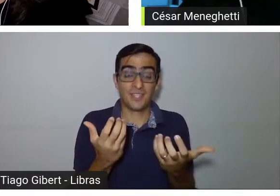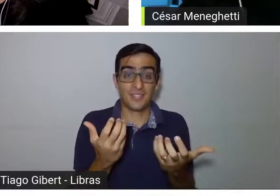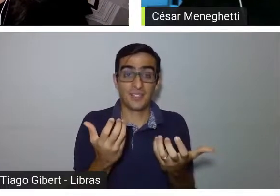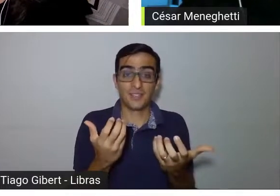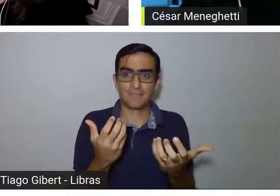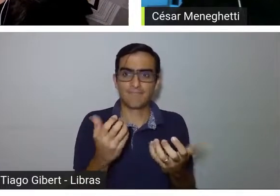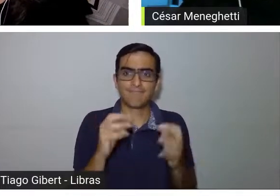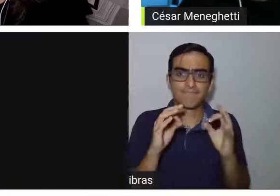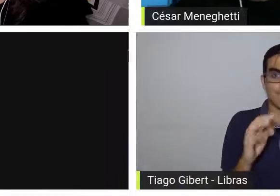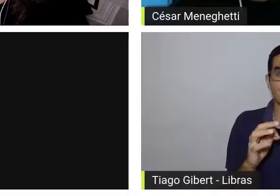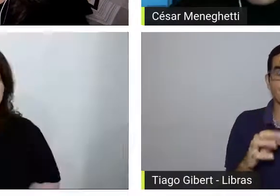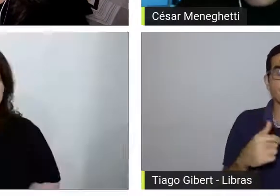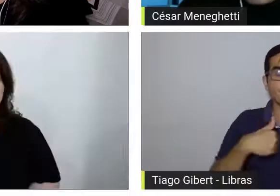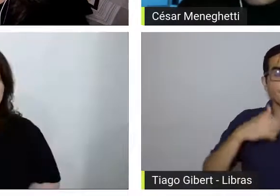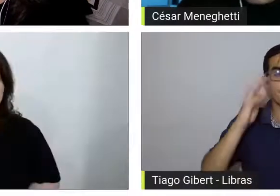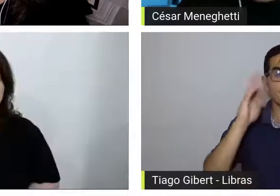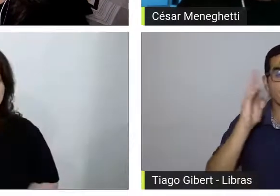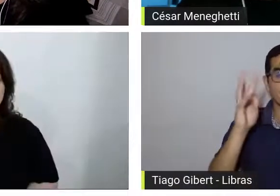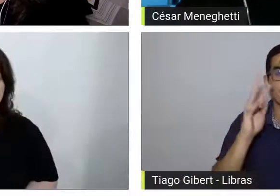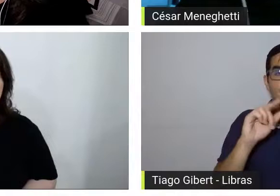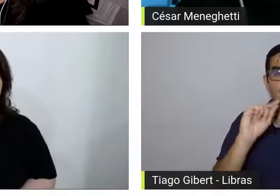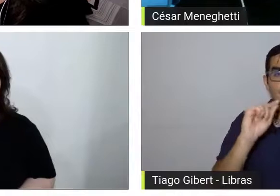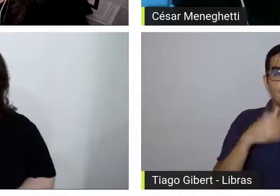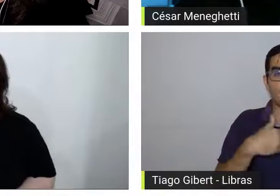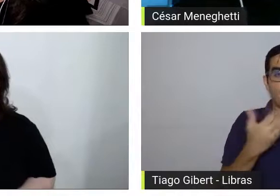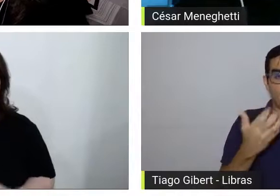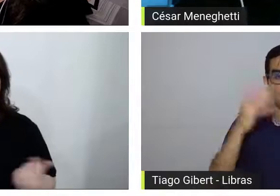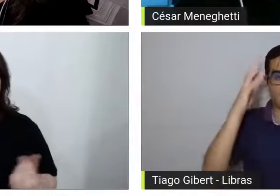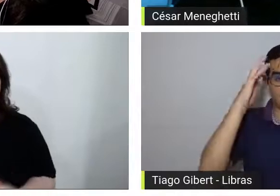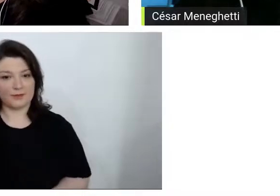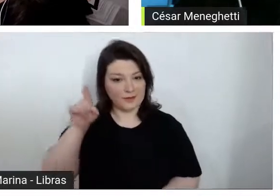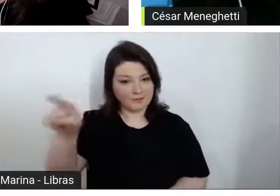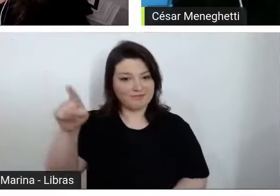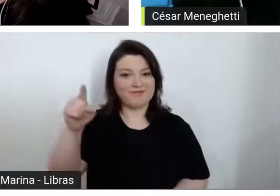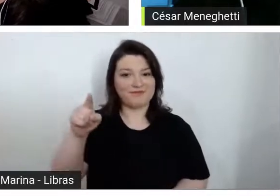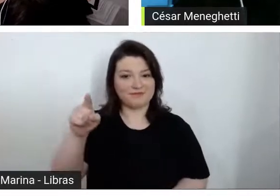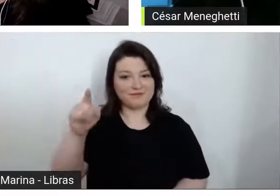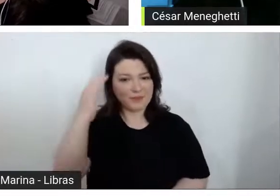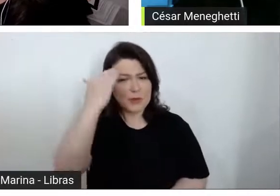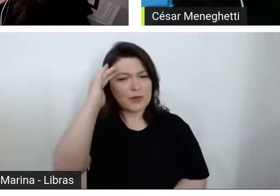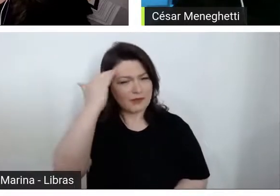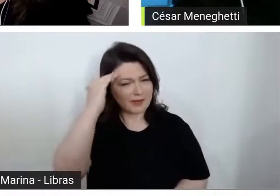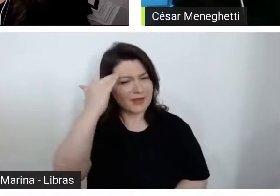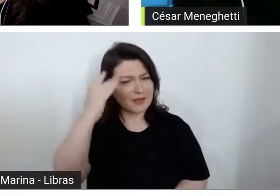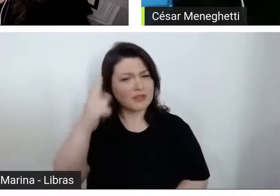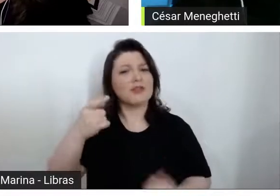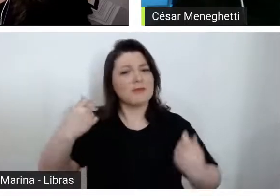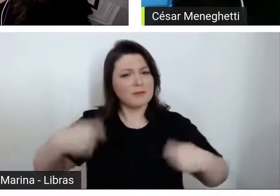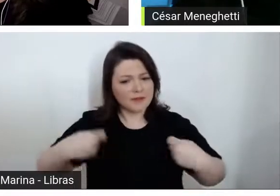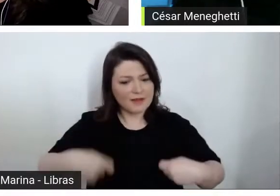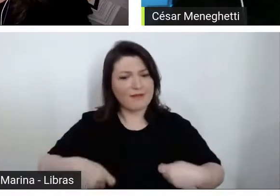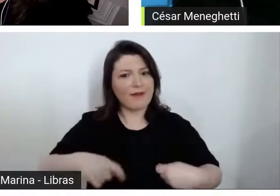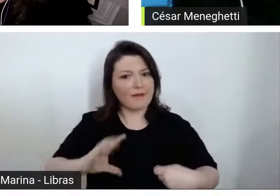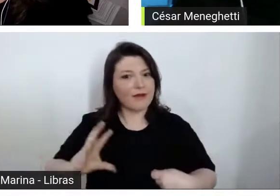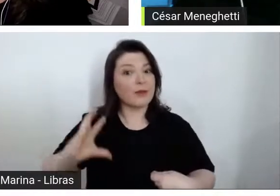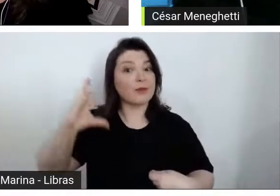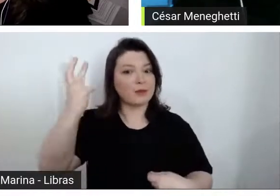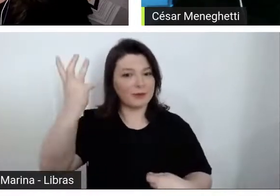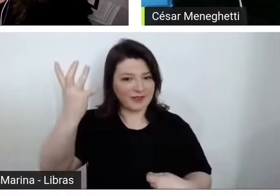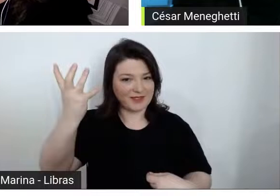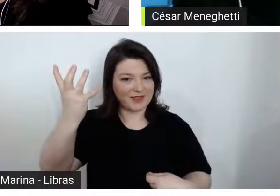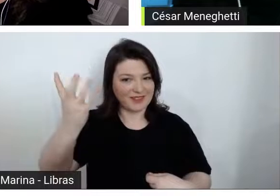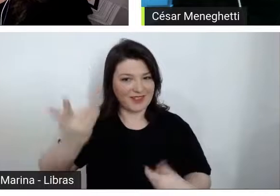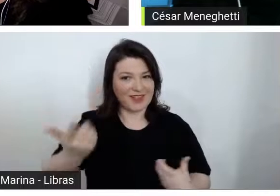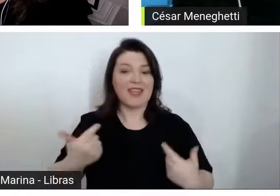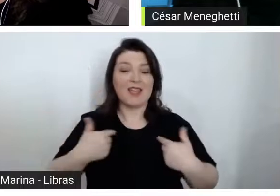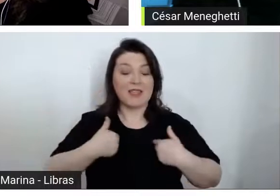E isso foi lá que eu entendi isso, que isso teria que ter acontecido, que eu